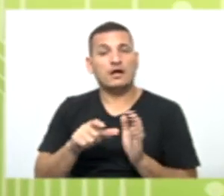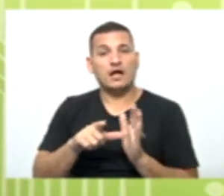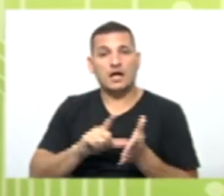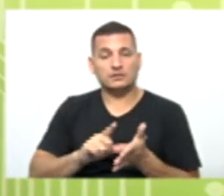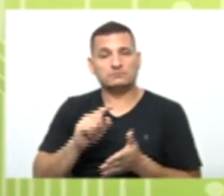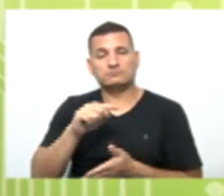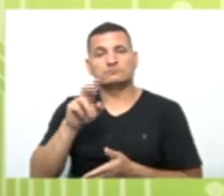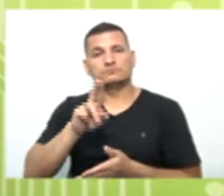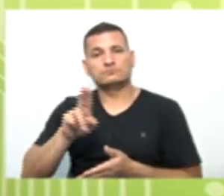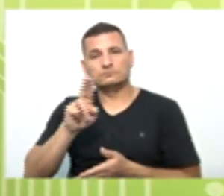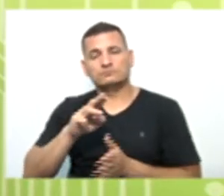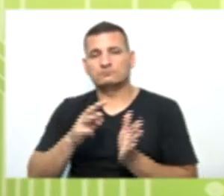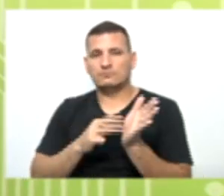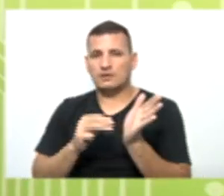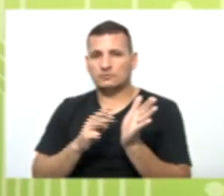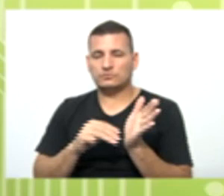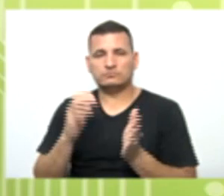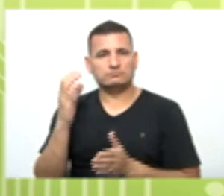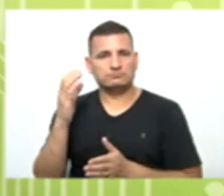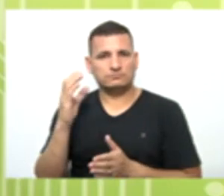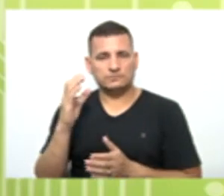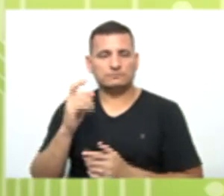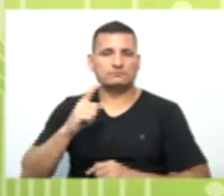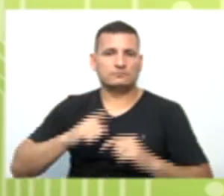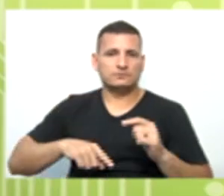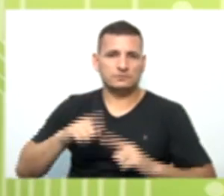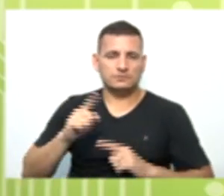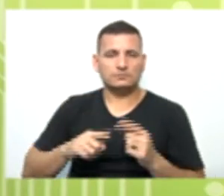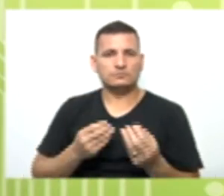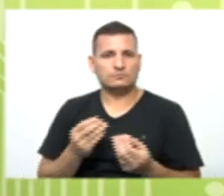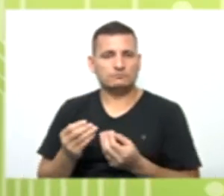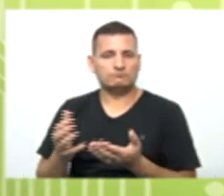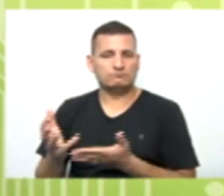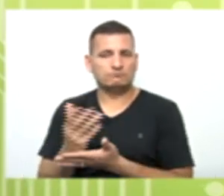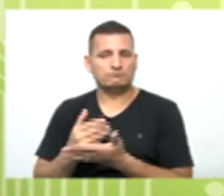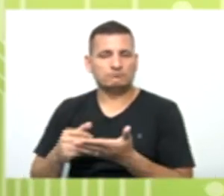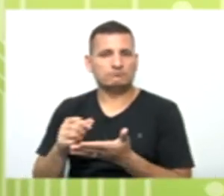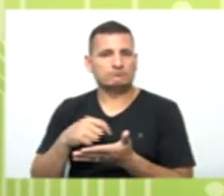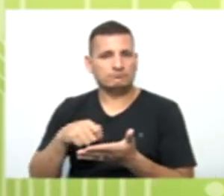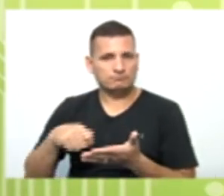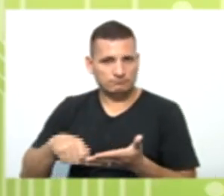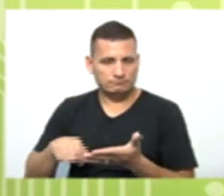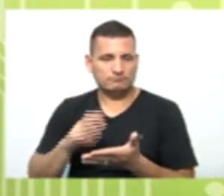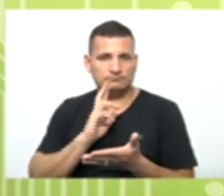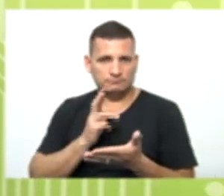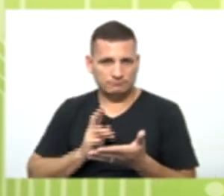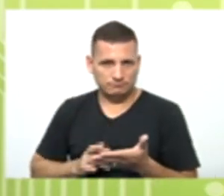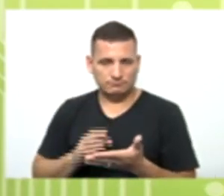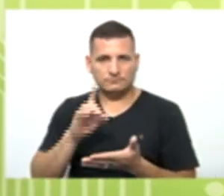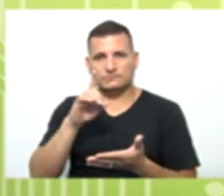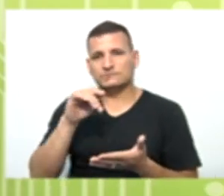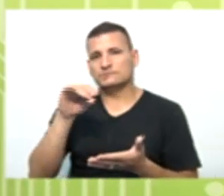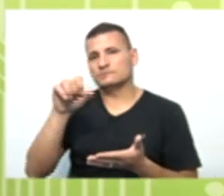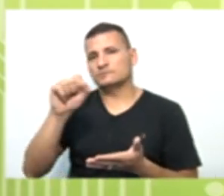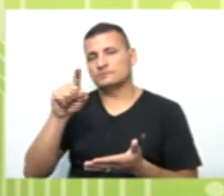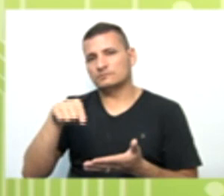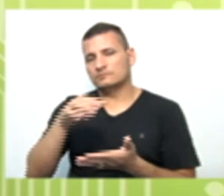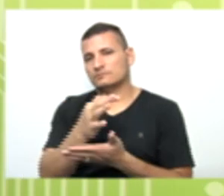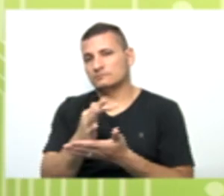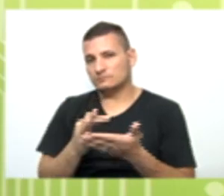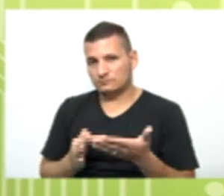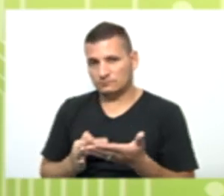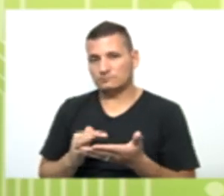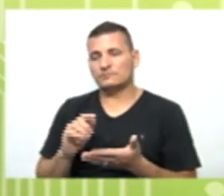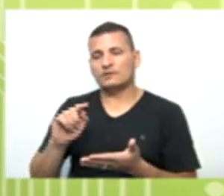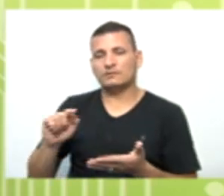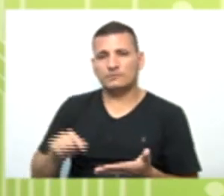o método científico e um instrumento de coleta de dados, que foi o formulário. Depois que ele tabulou